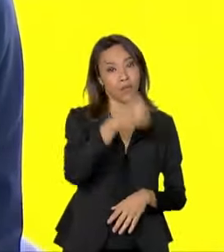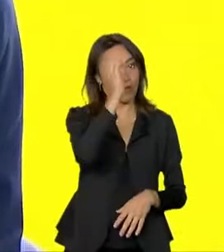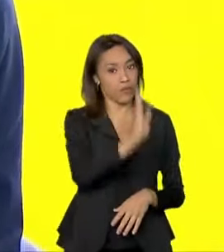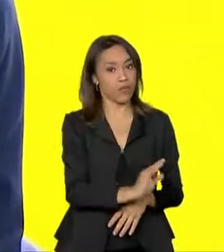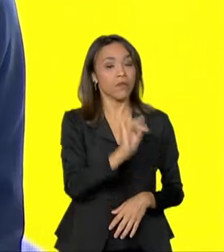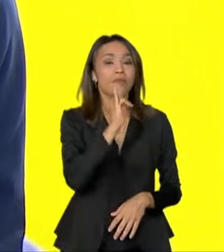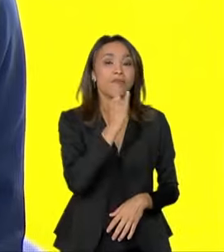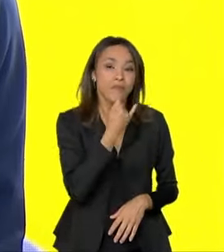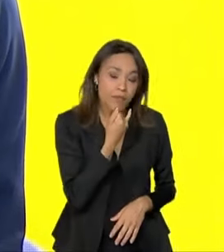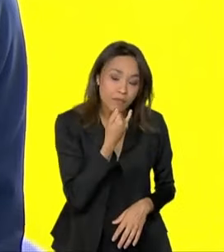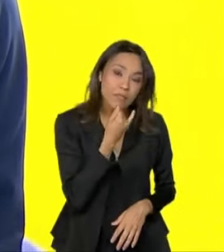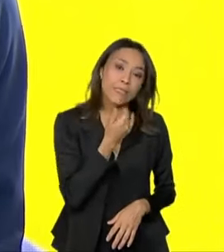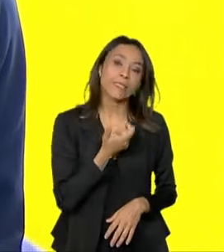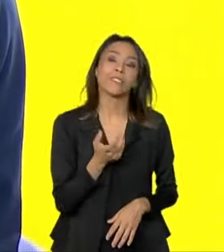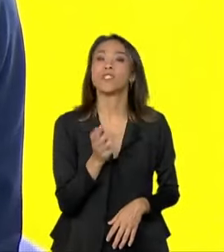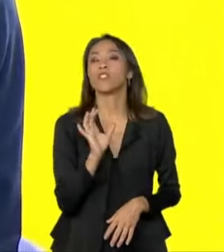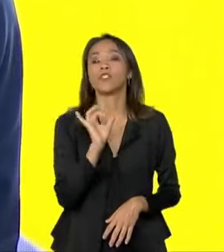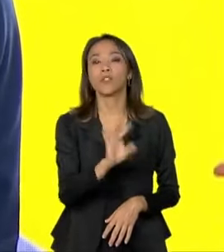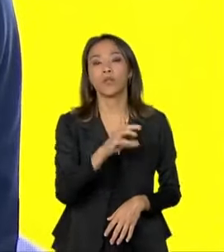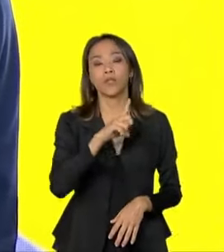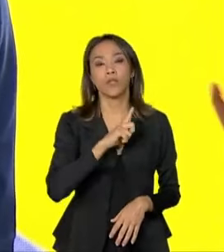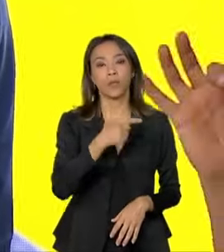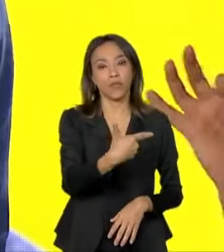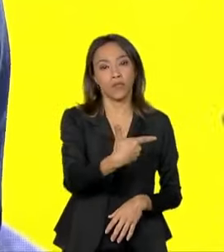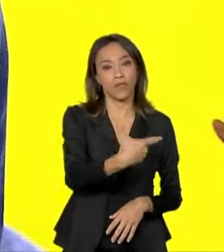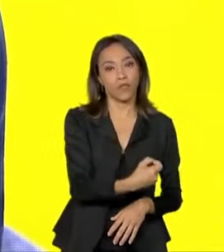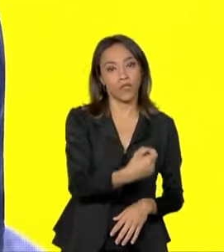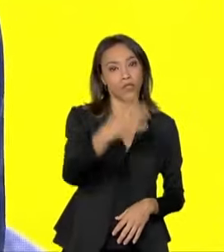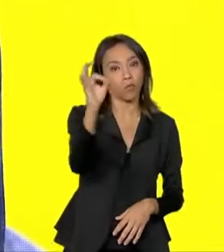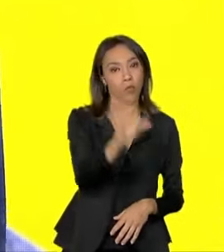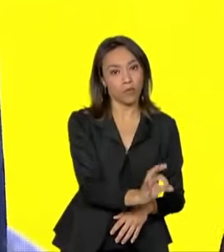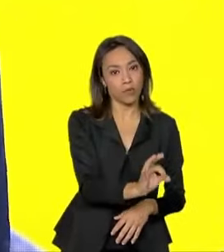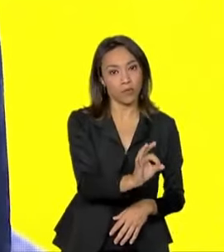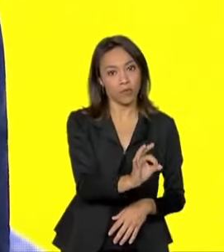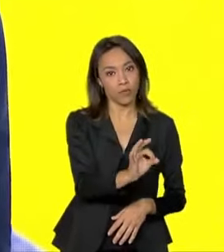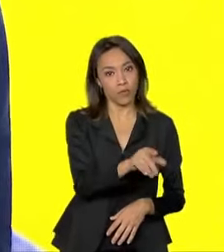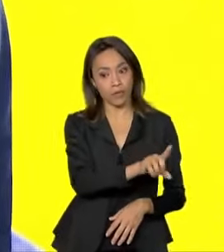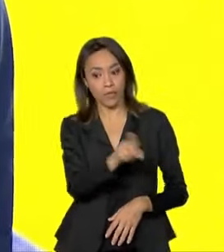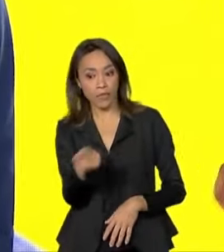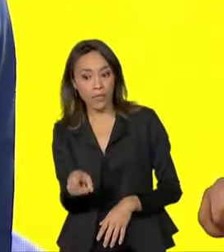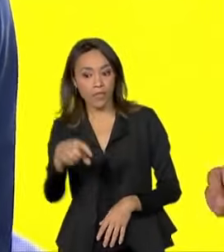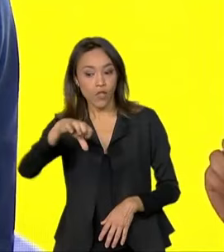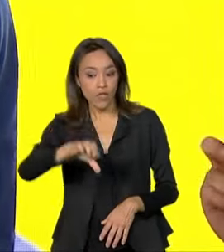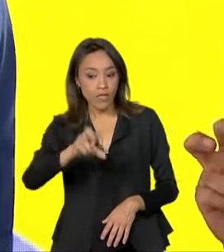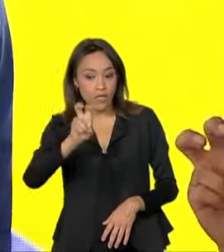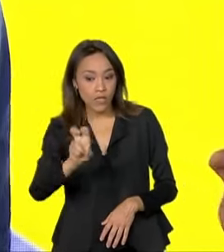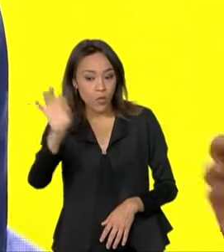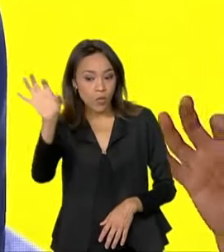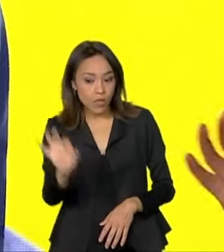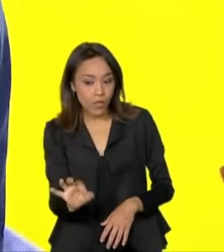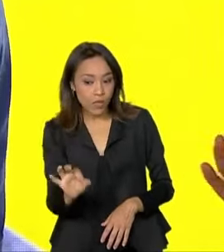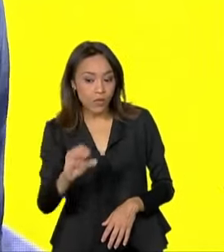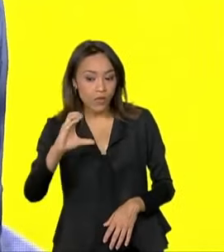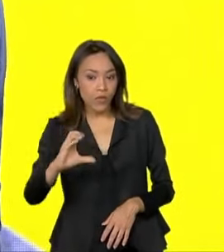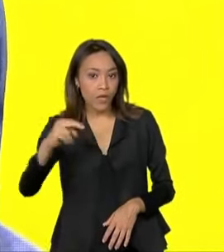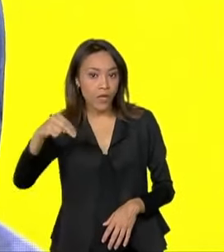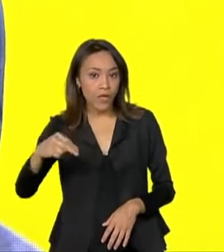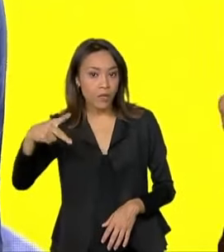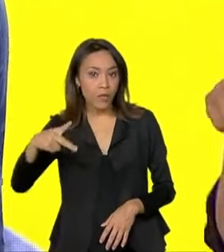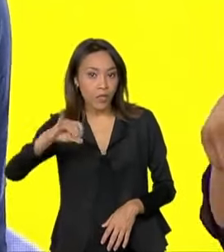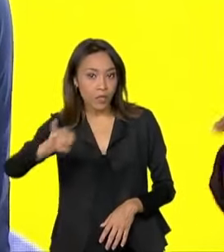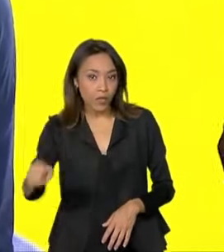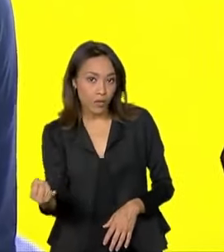nós temos apenas 20% deste setor de 95% de CNPJ